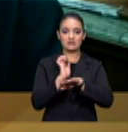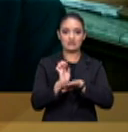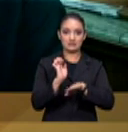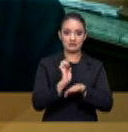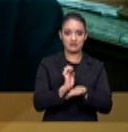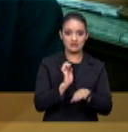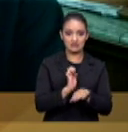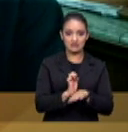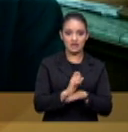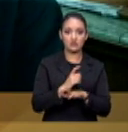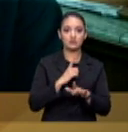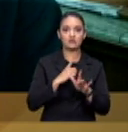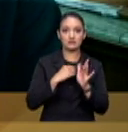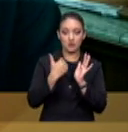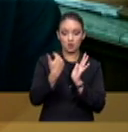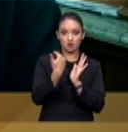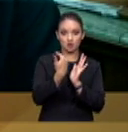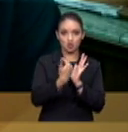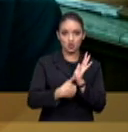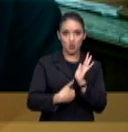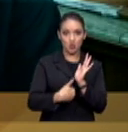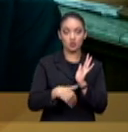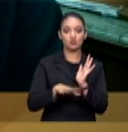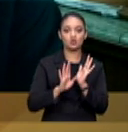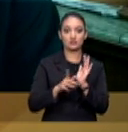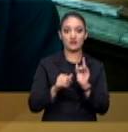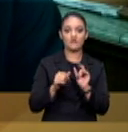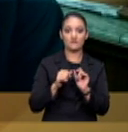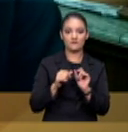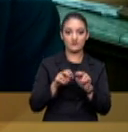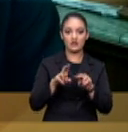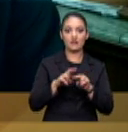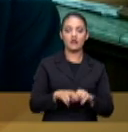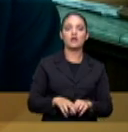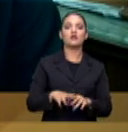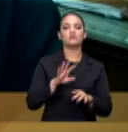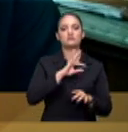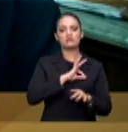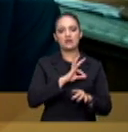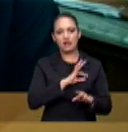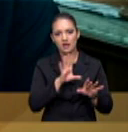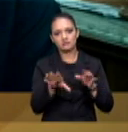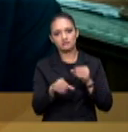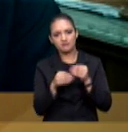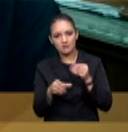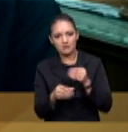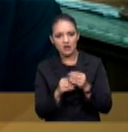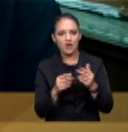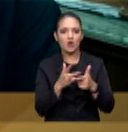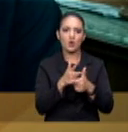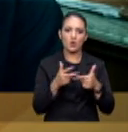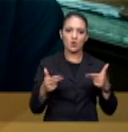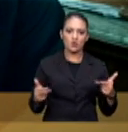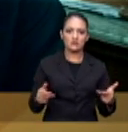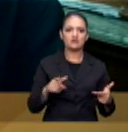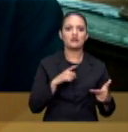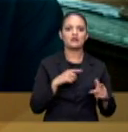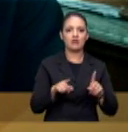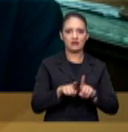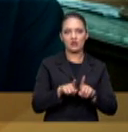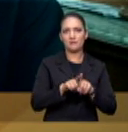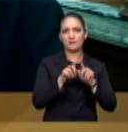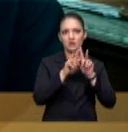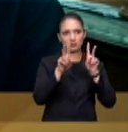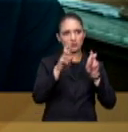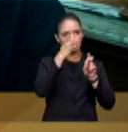o desconto na fonte, considerados proventos, subsídios relativos aos respectivos servidores.